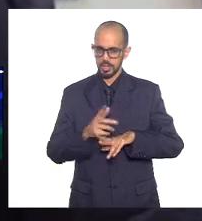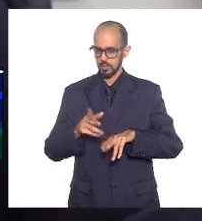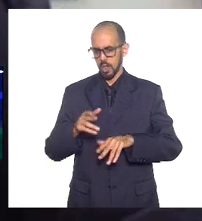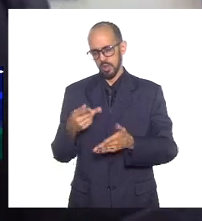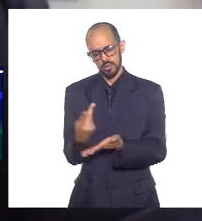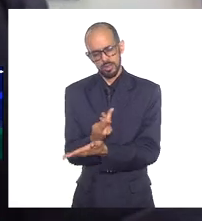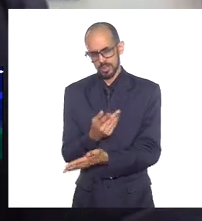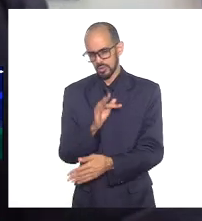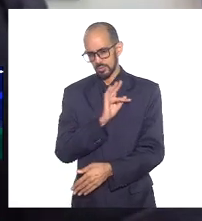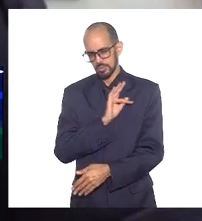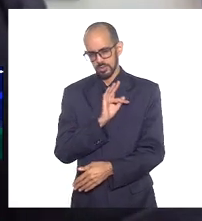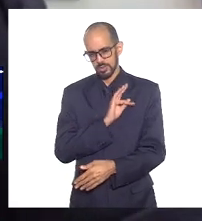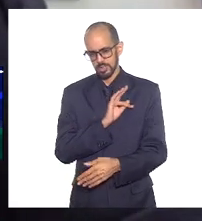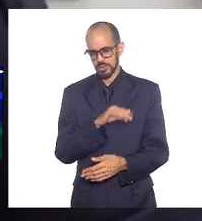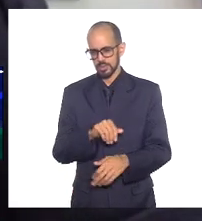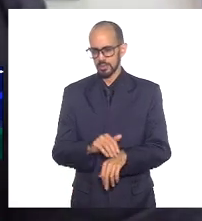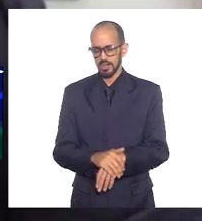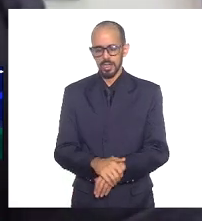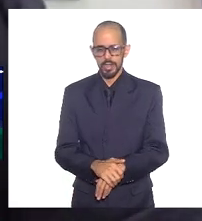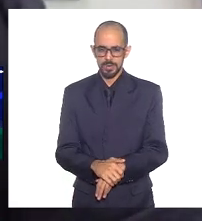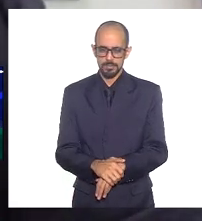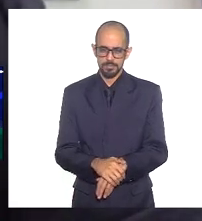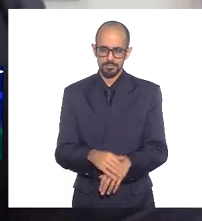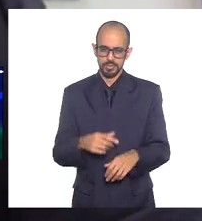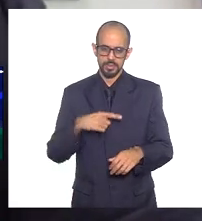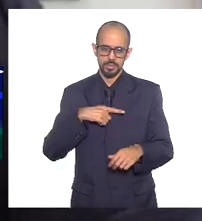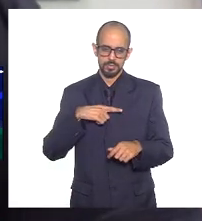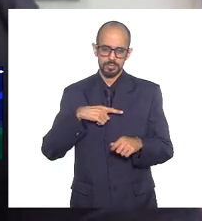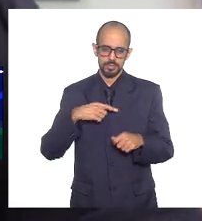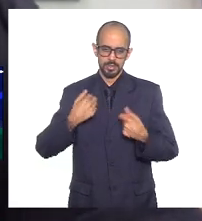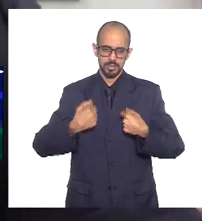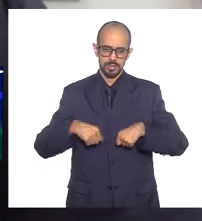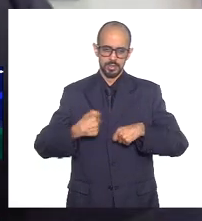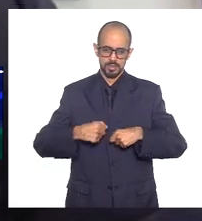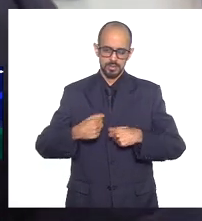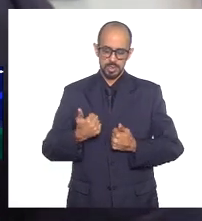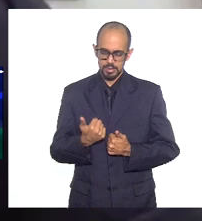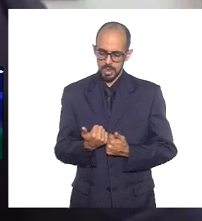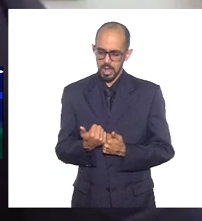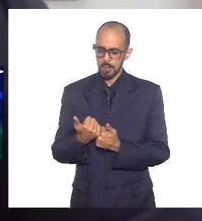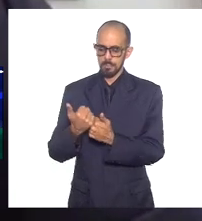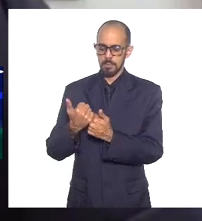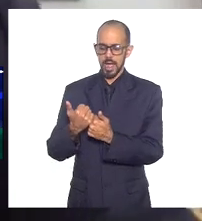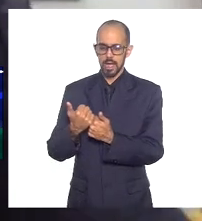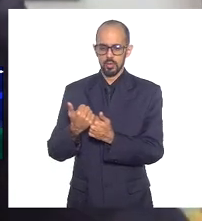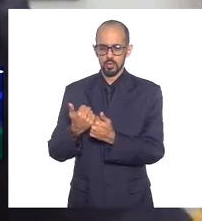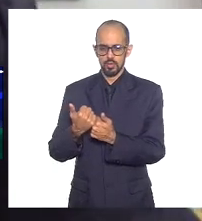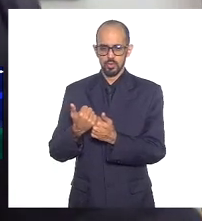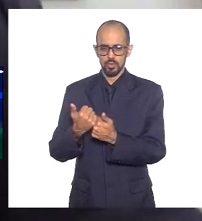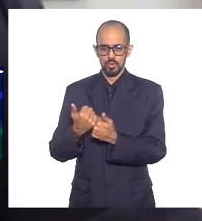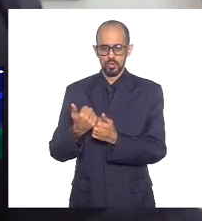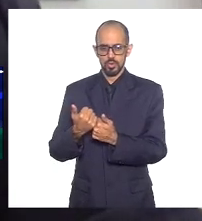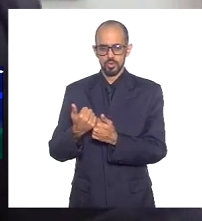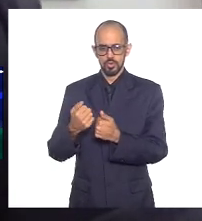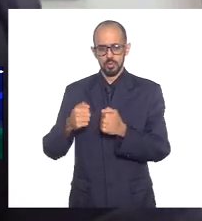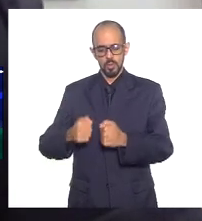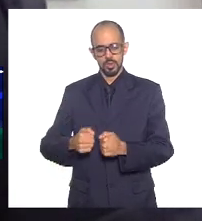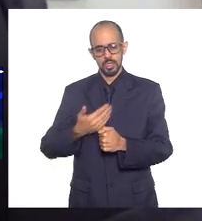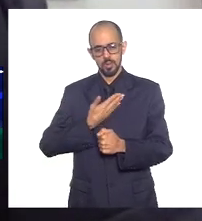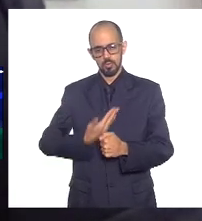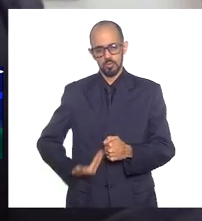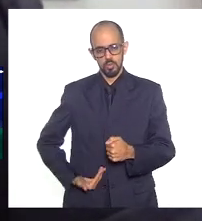tem a necessidade de ter o mínimo de amparo do estado do poder público para executarem